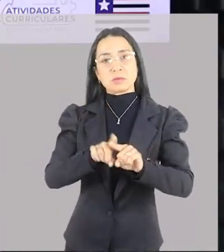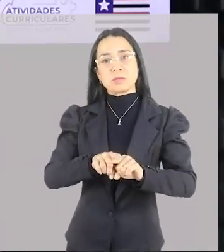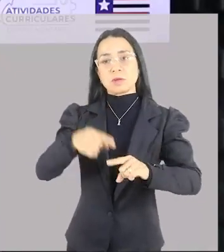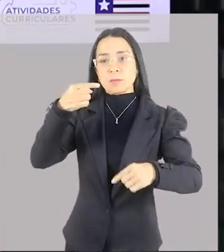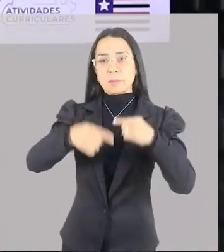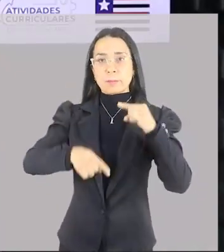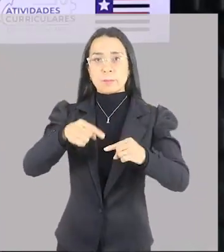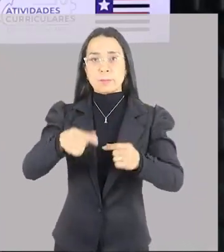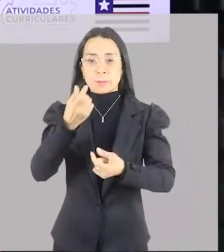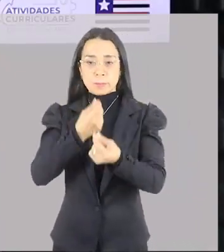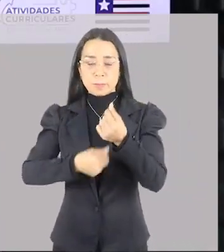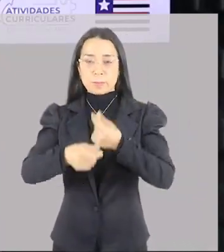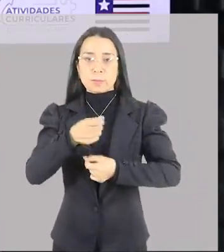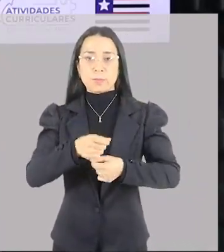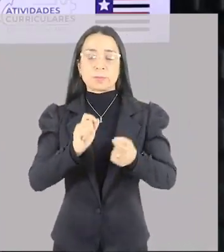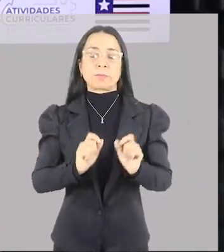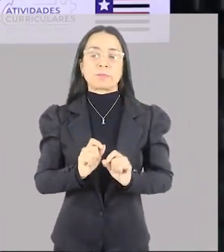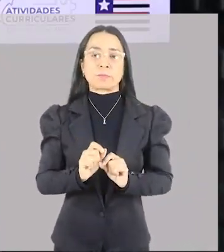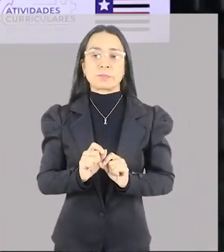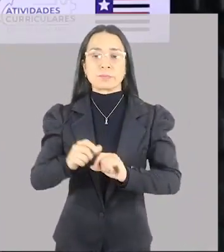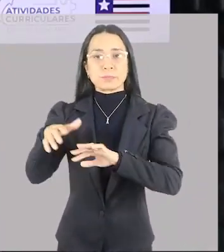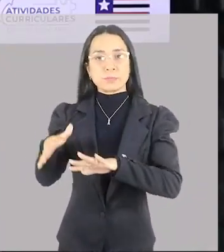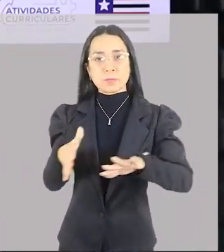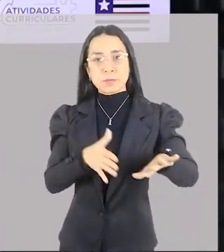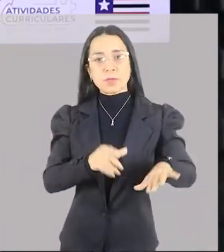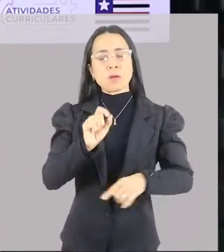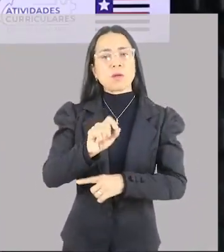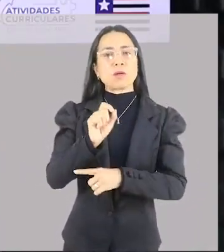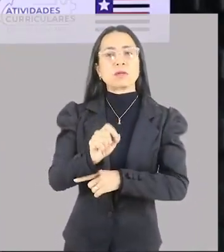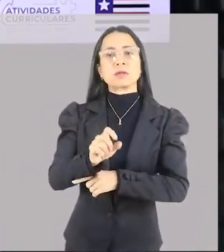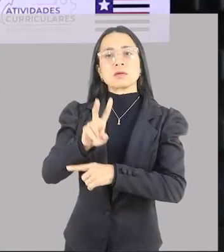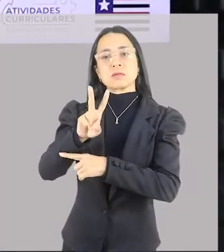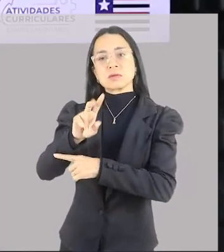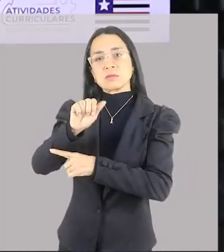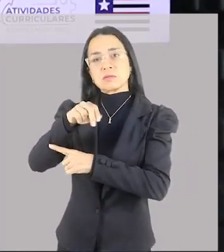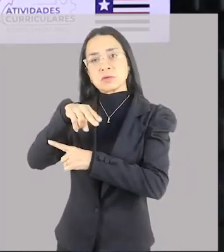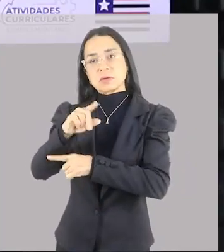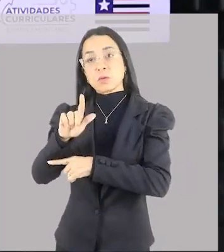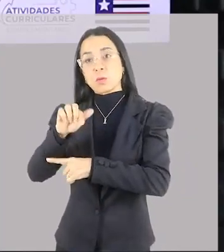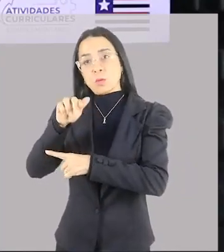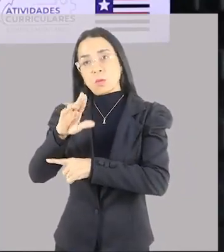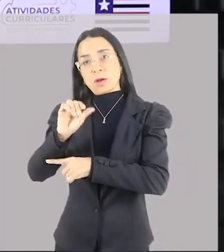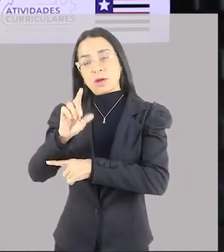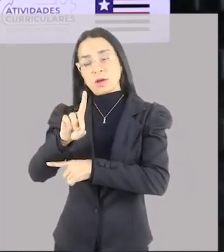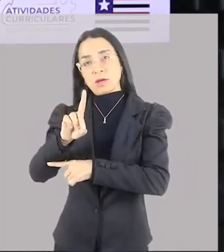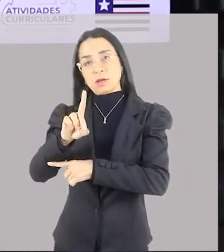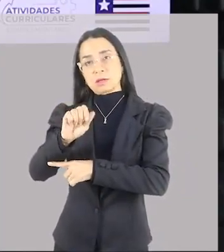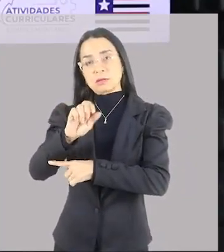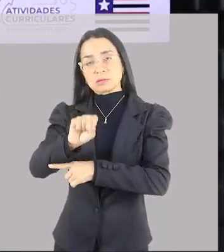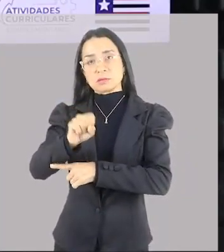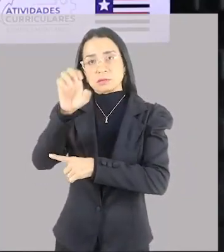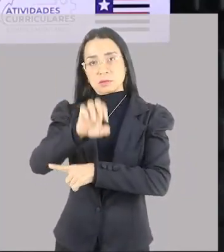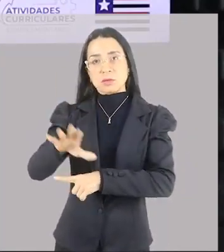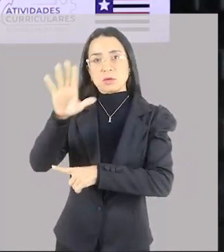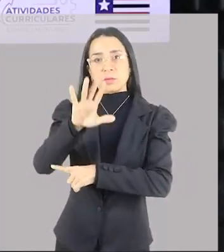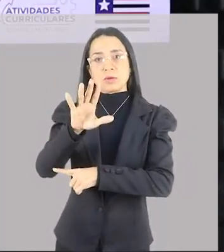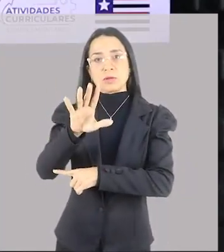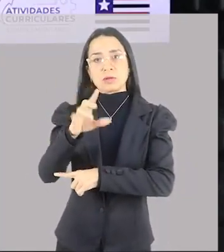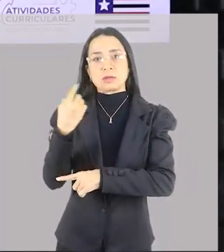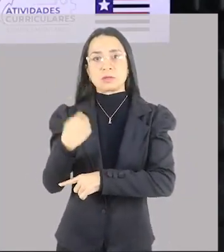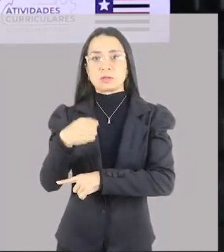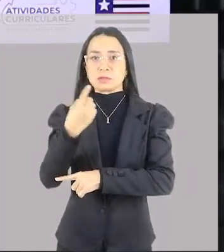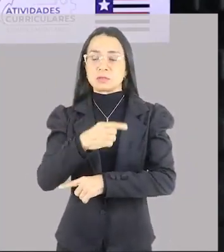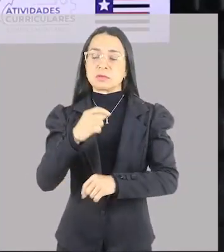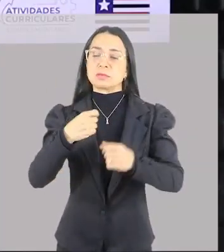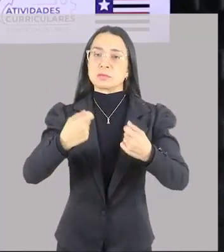econômicos. E o que são as vanguardas europeias? Nós vamos precisar reconhecer essas vanguardas porque são